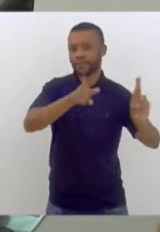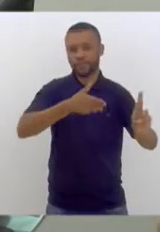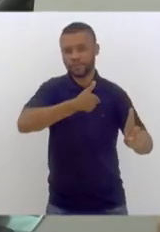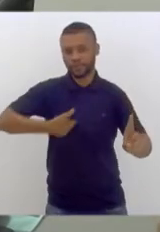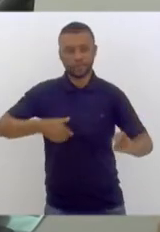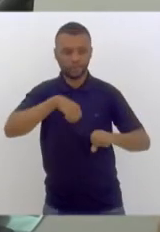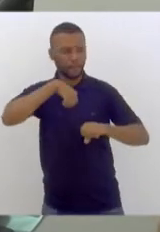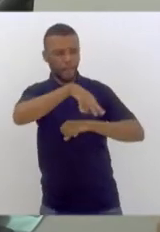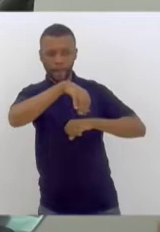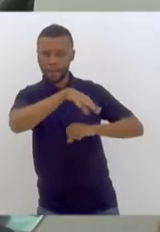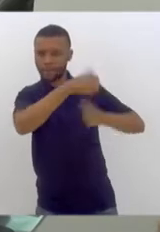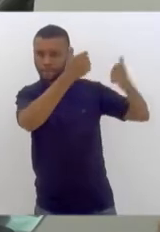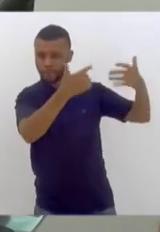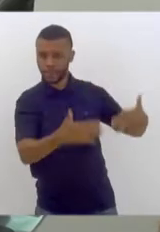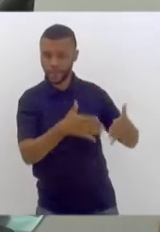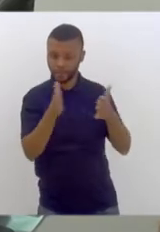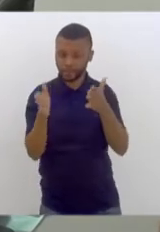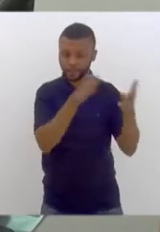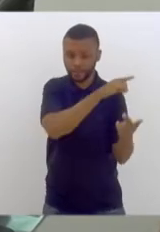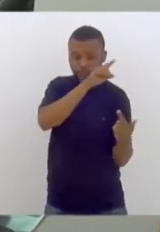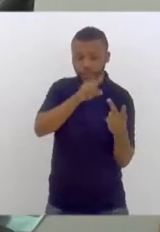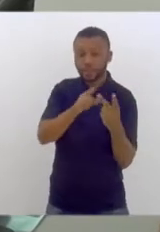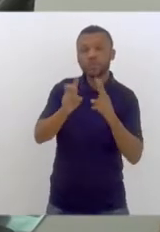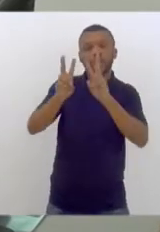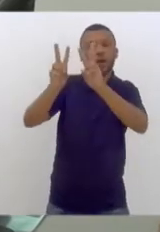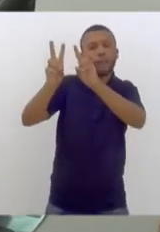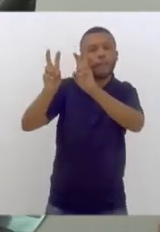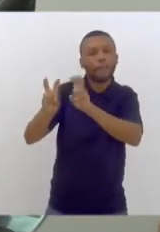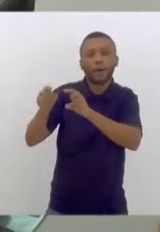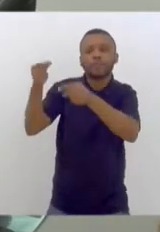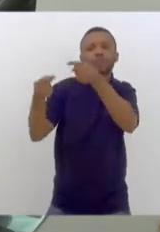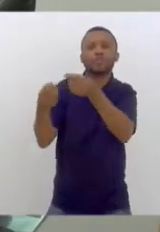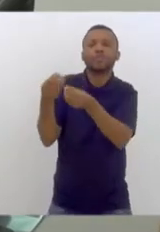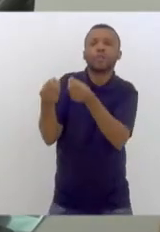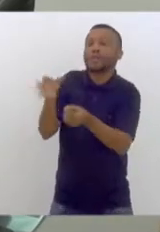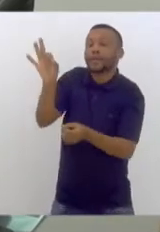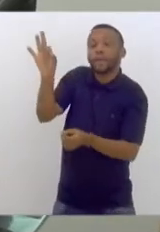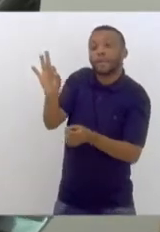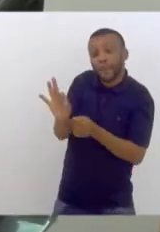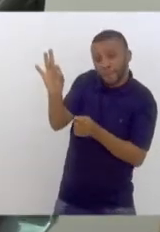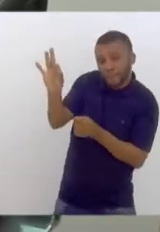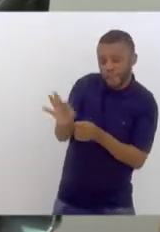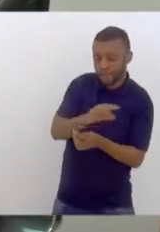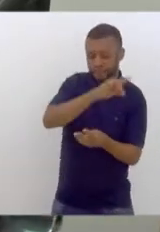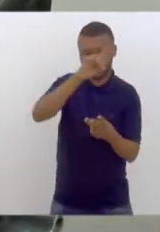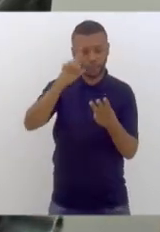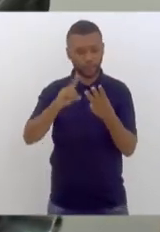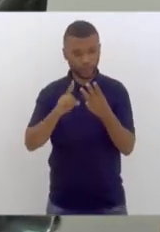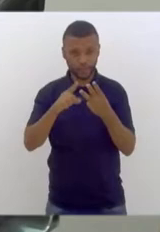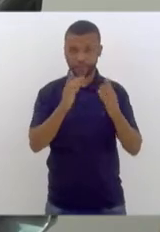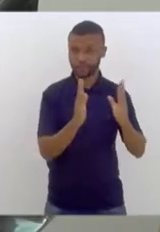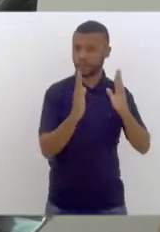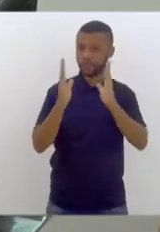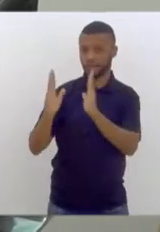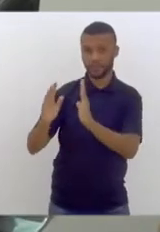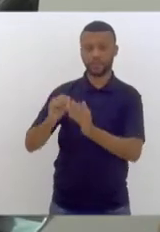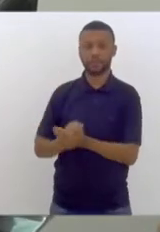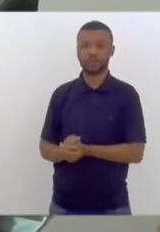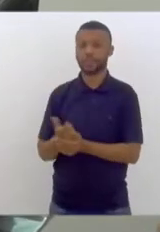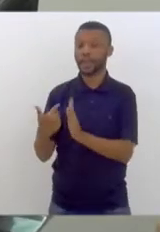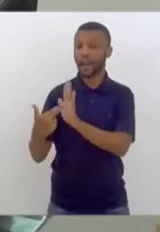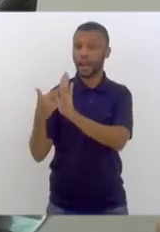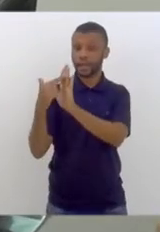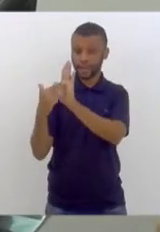E a segunda é a questão desses percentuais. Aí vem a terceira questão, que é o critério